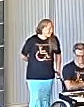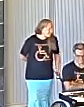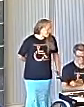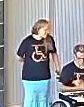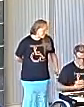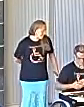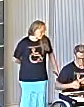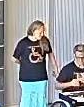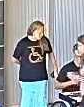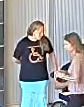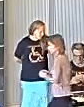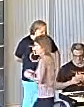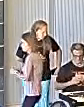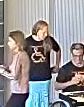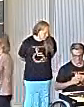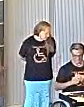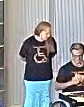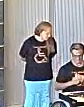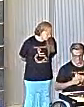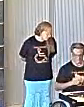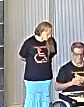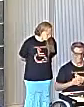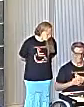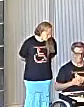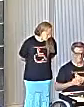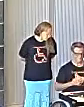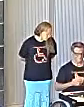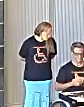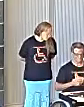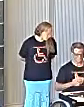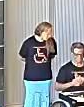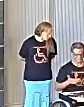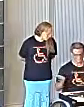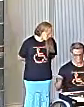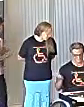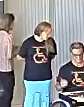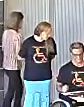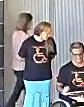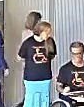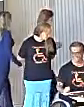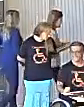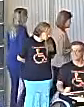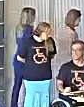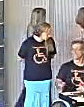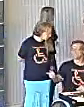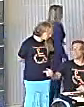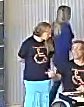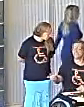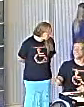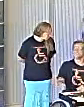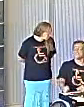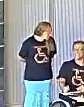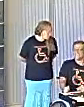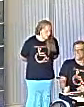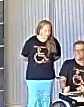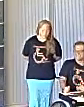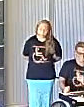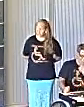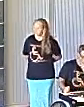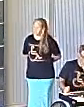os outros passageiros mandou eles embora antes e ficou Bat Será que a deficiência contamina é porque colocou no